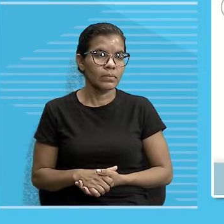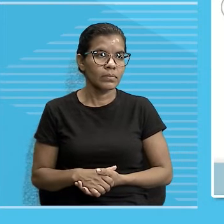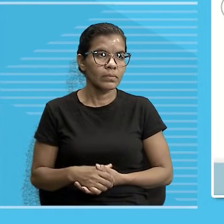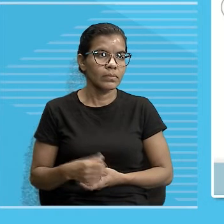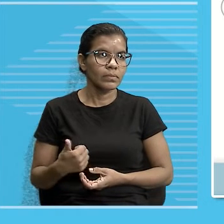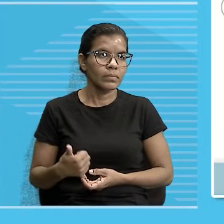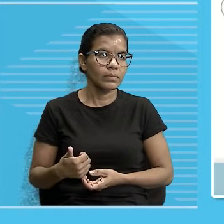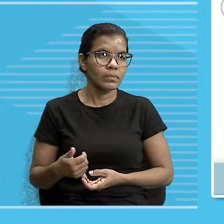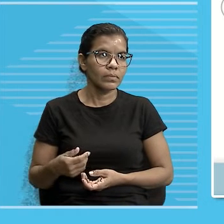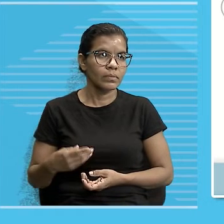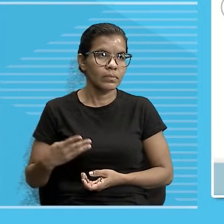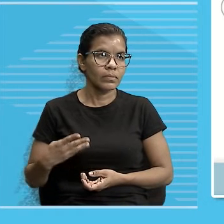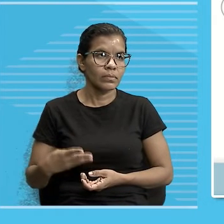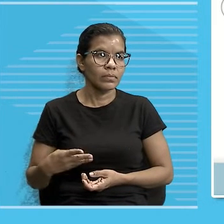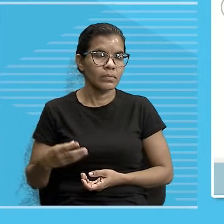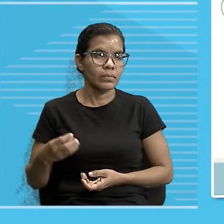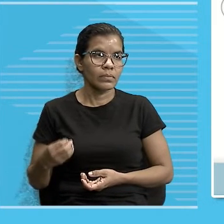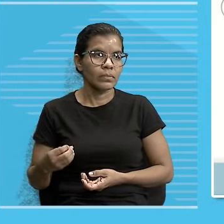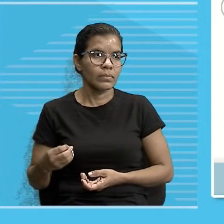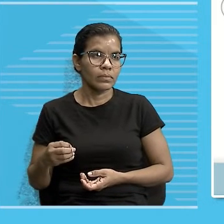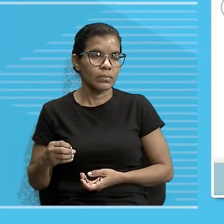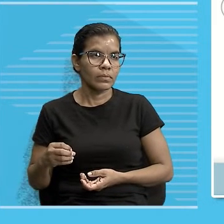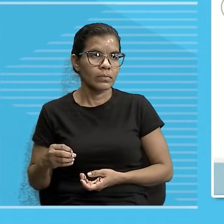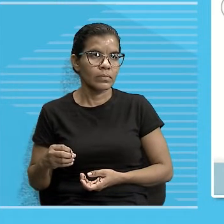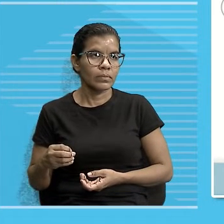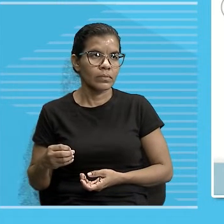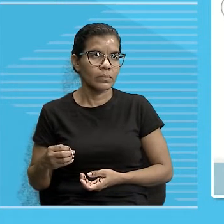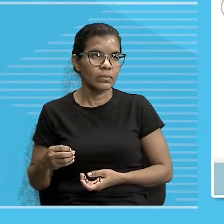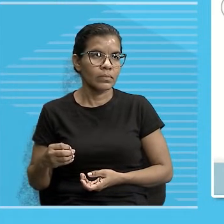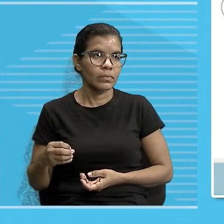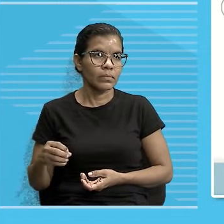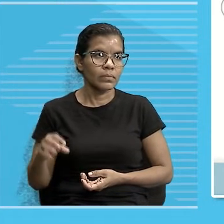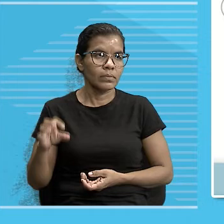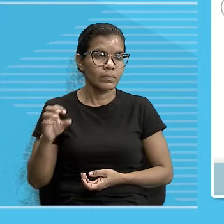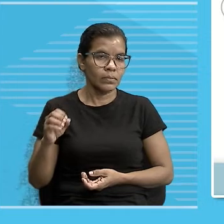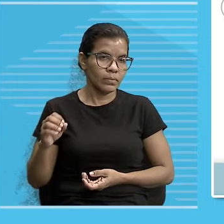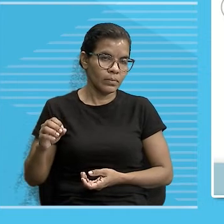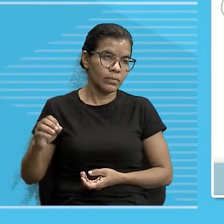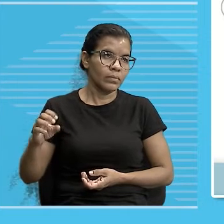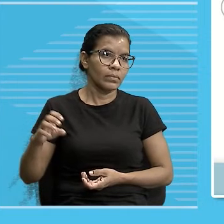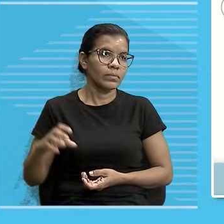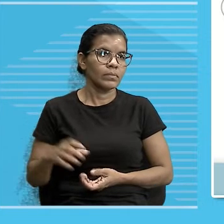acertou, tá? Você acertou. Dá 40 graus.